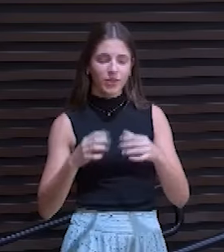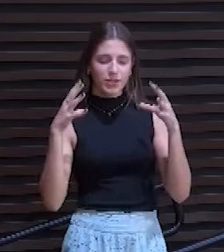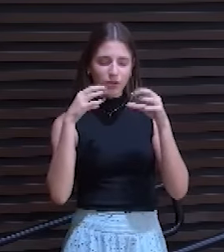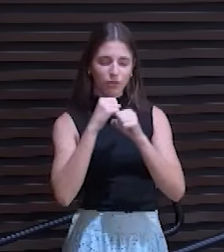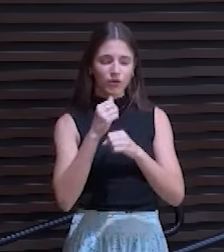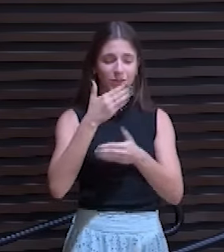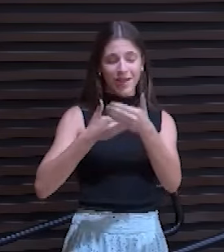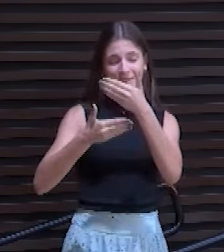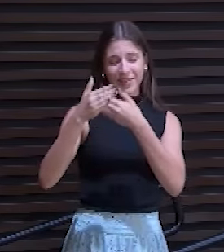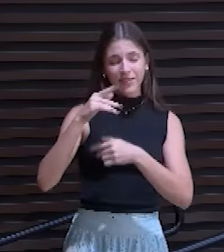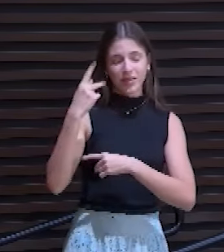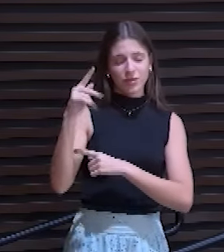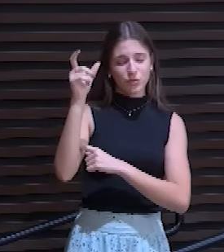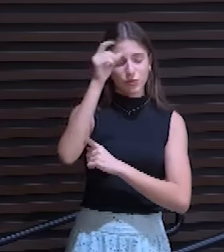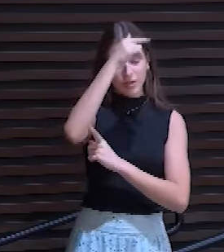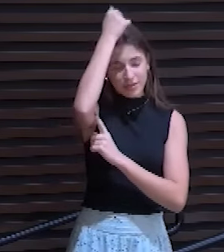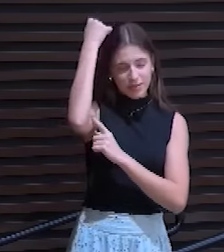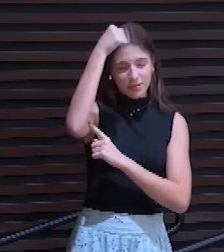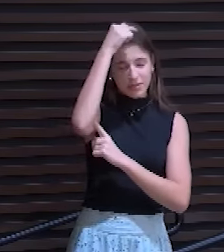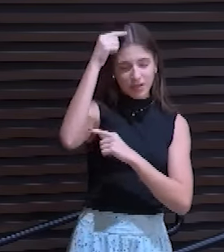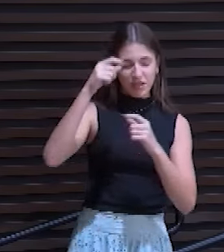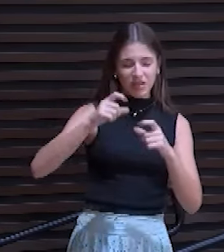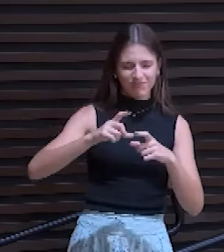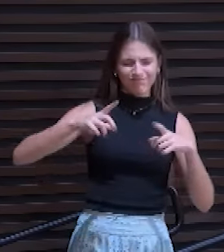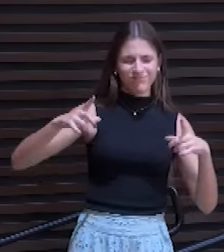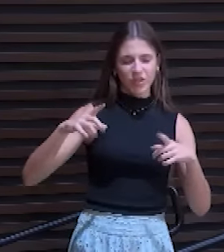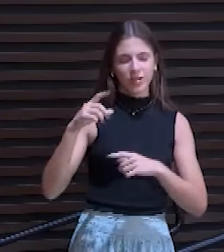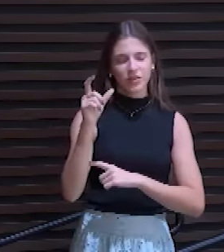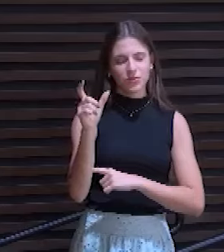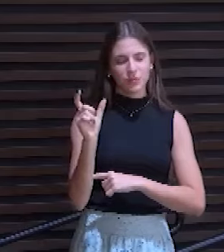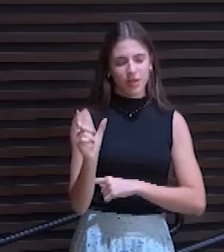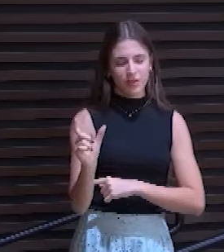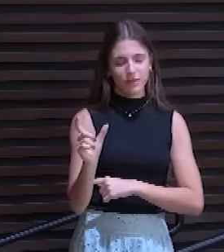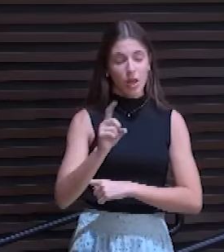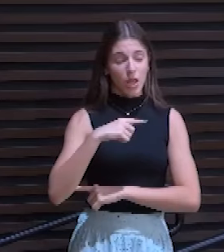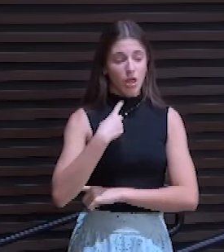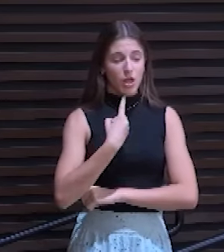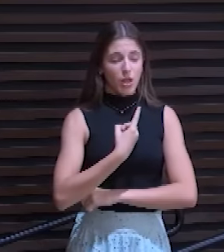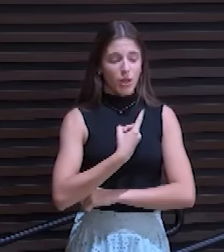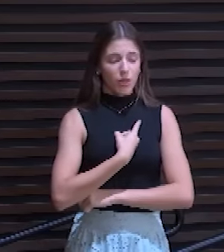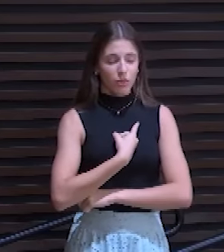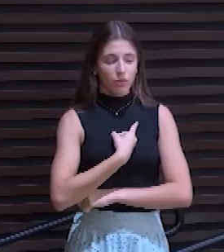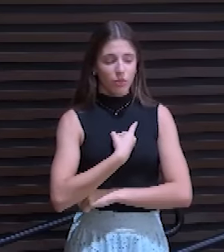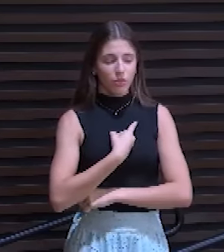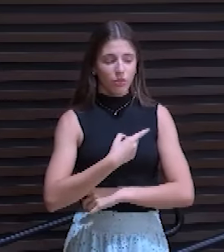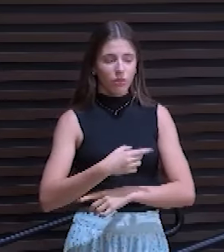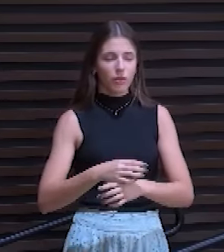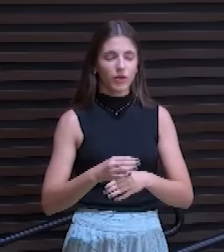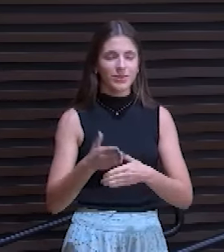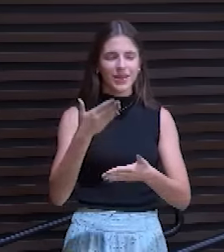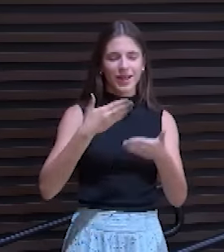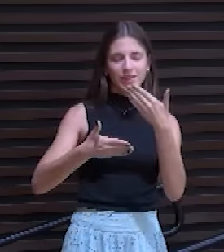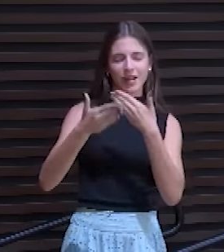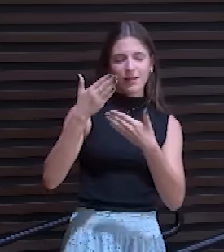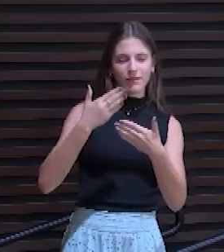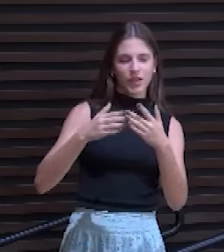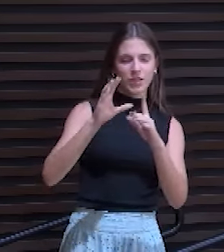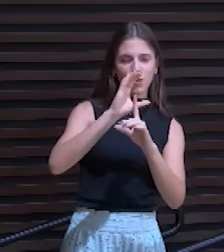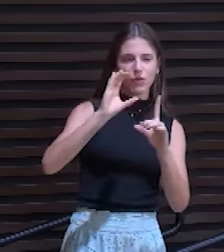da Tua santa e excelsa palavra. Nós tentamos, Pai, por meio dessa conferência, que foi uma